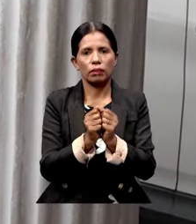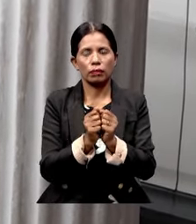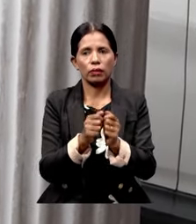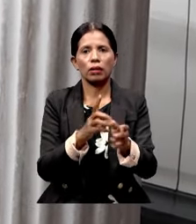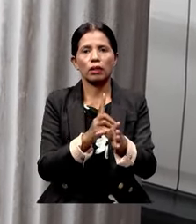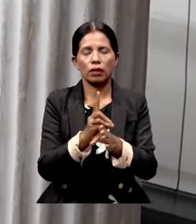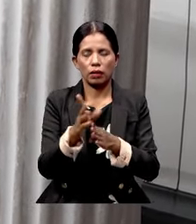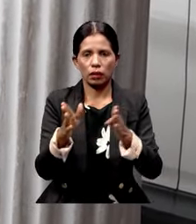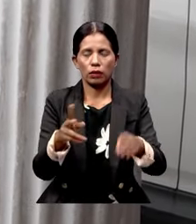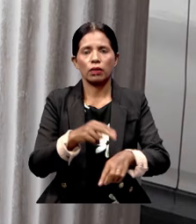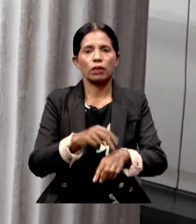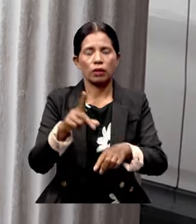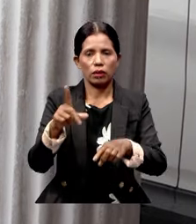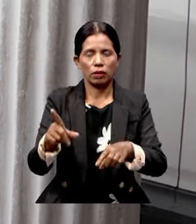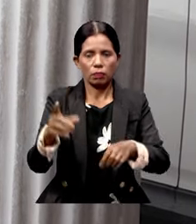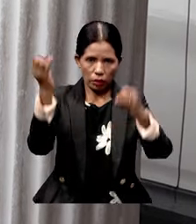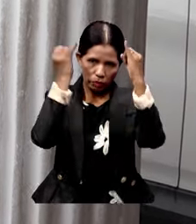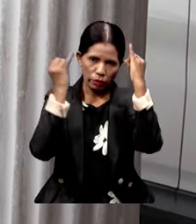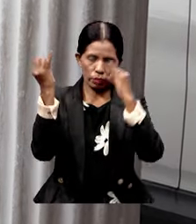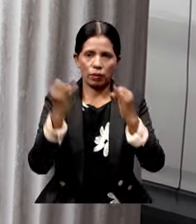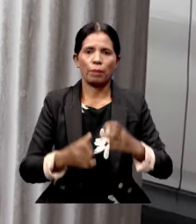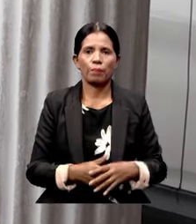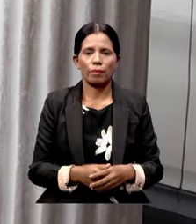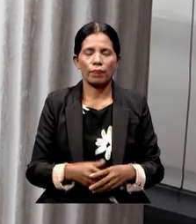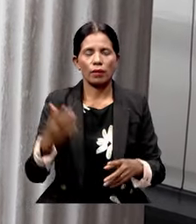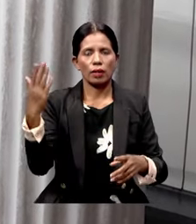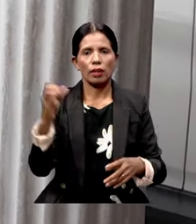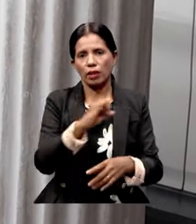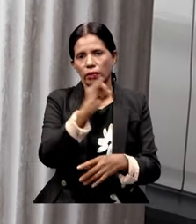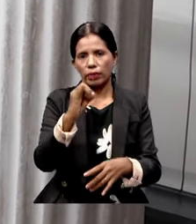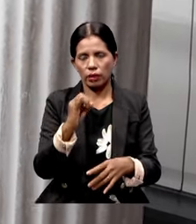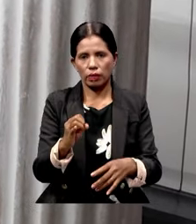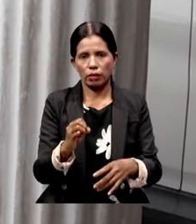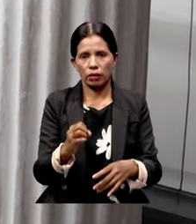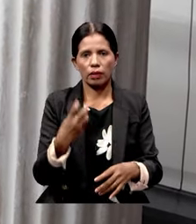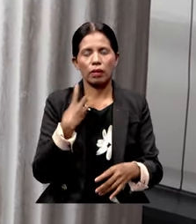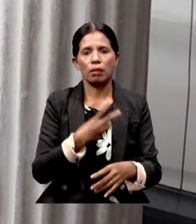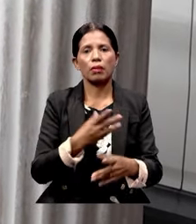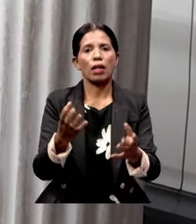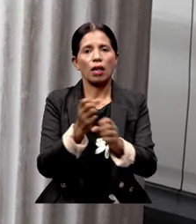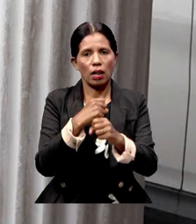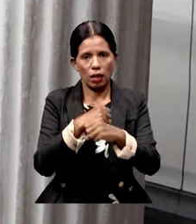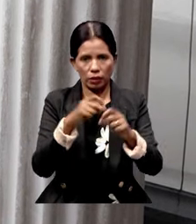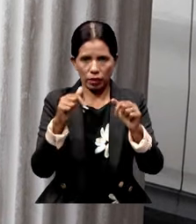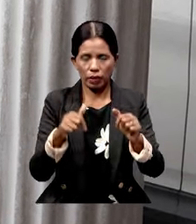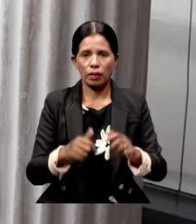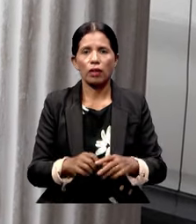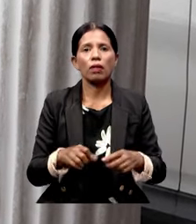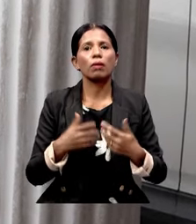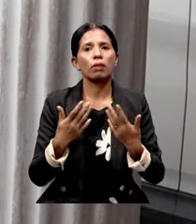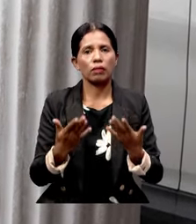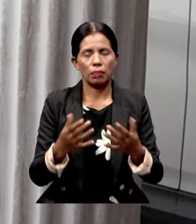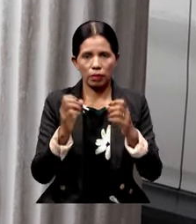diretor nacional ba informação e a investigação ne nian ame halo le rene pra onsama